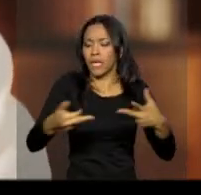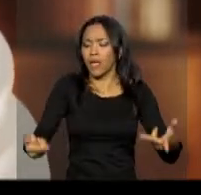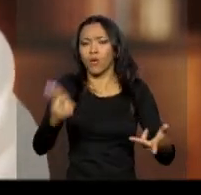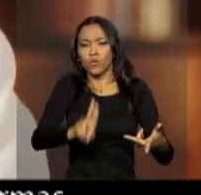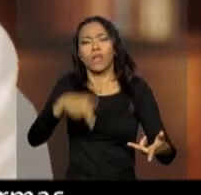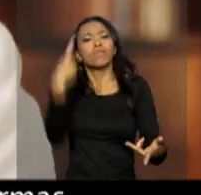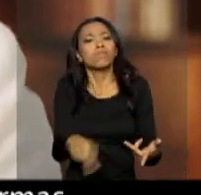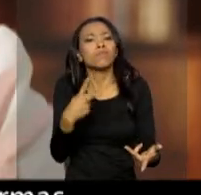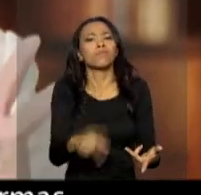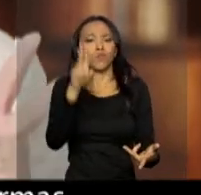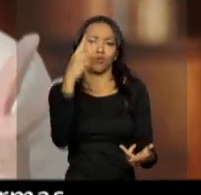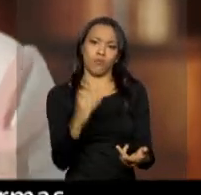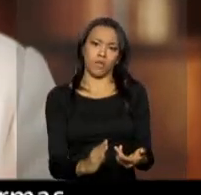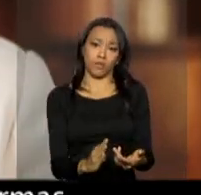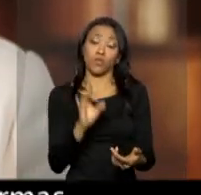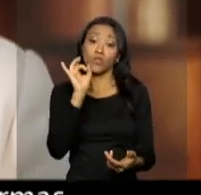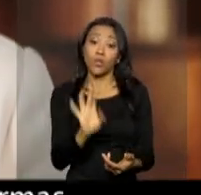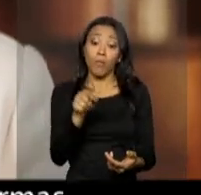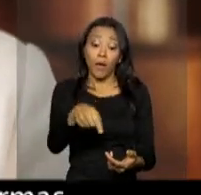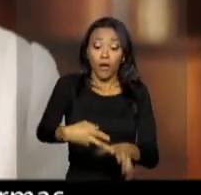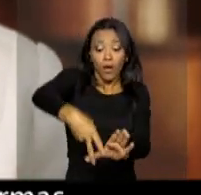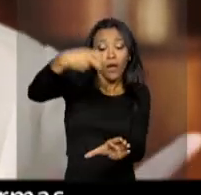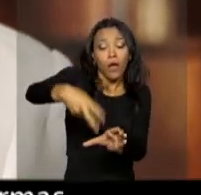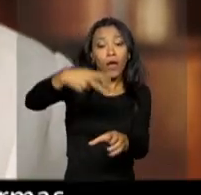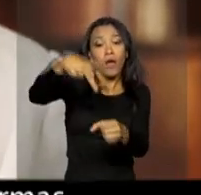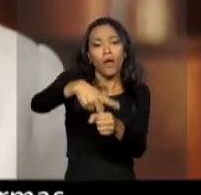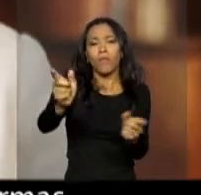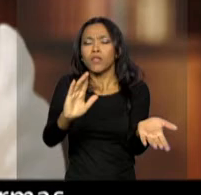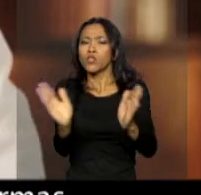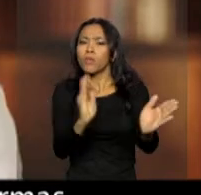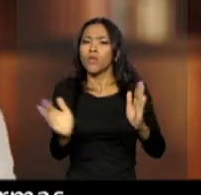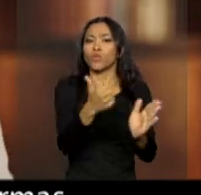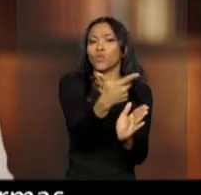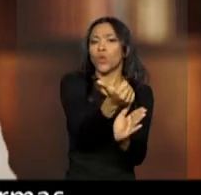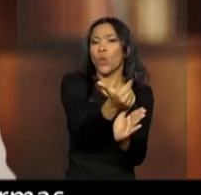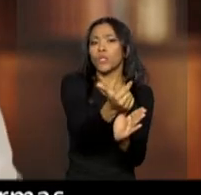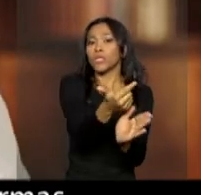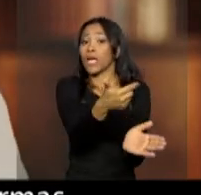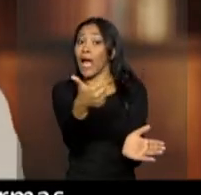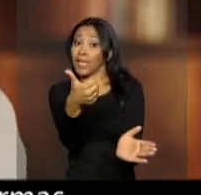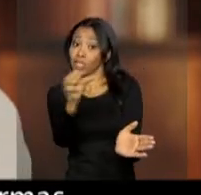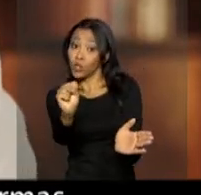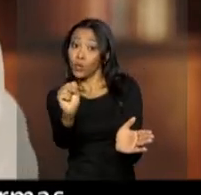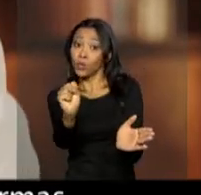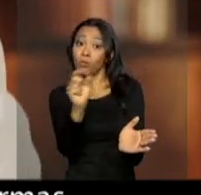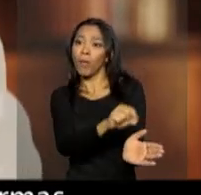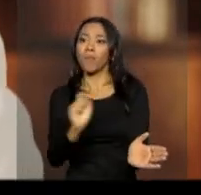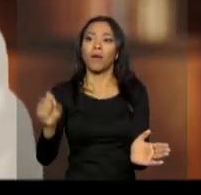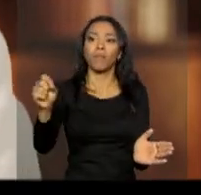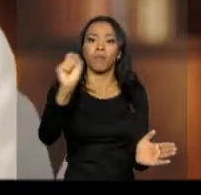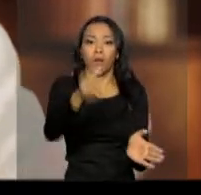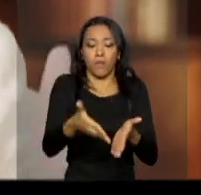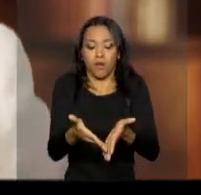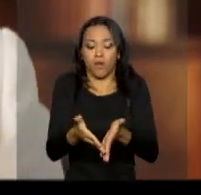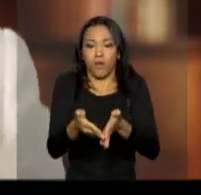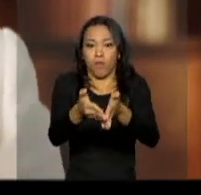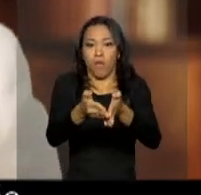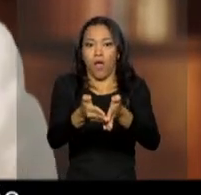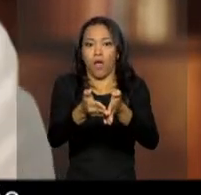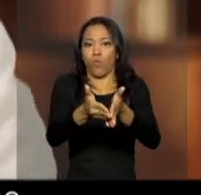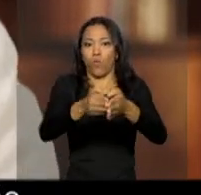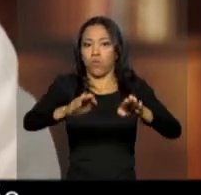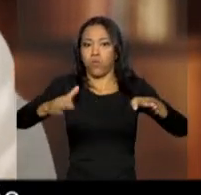de Libra serão necessárias entre 12 a 18 superplataformas. Além